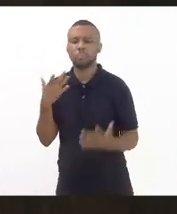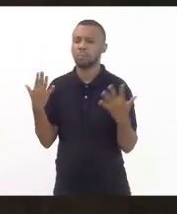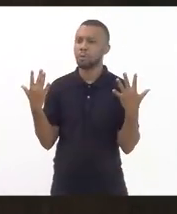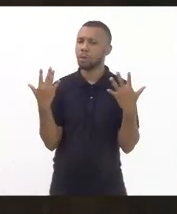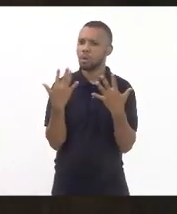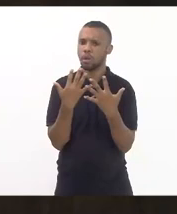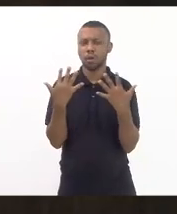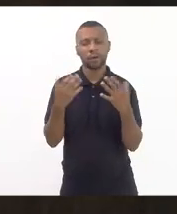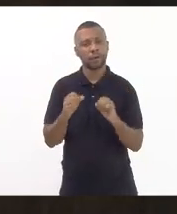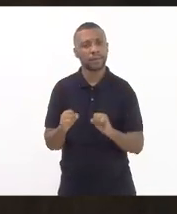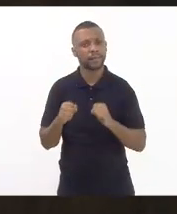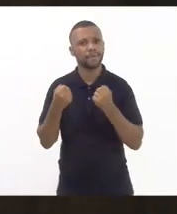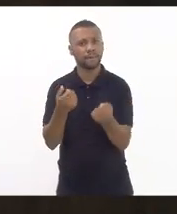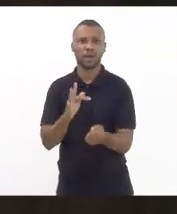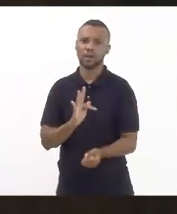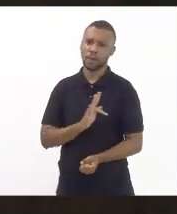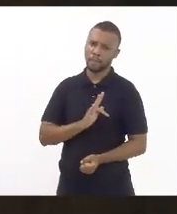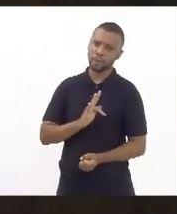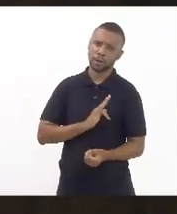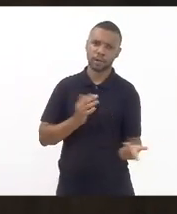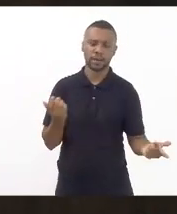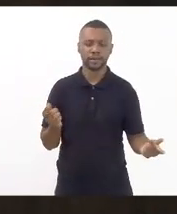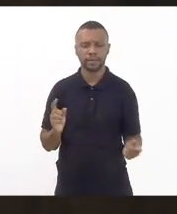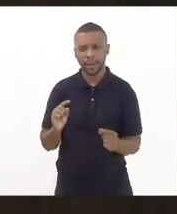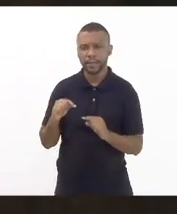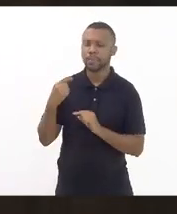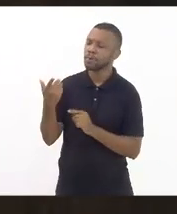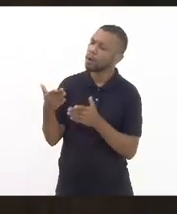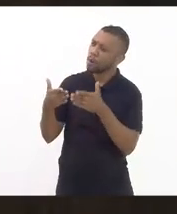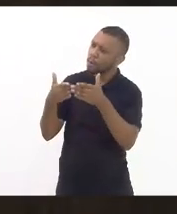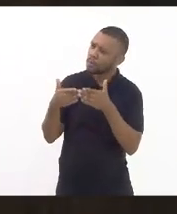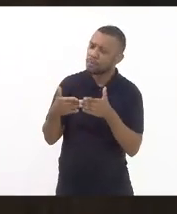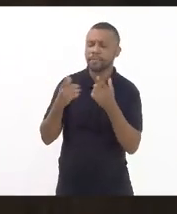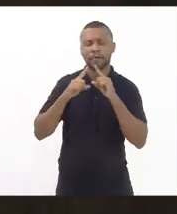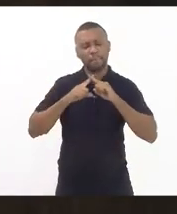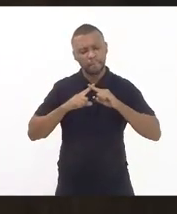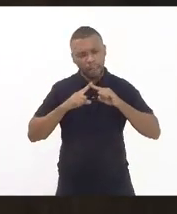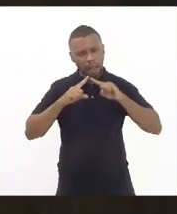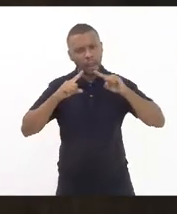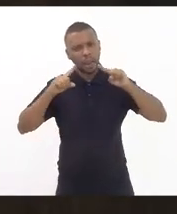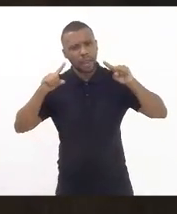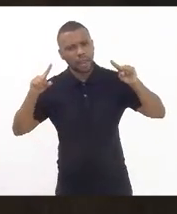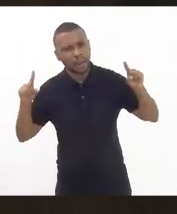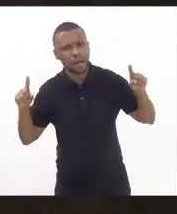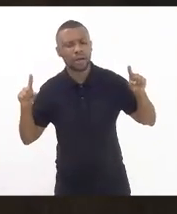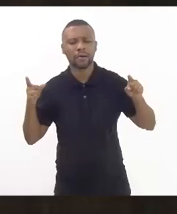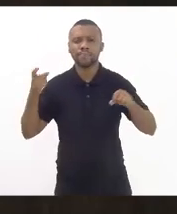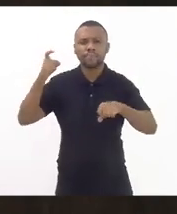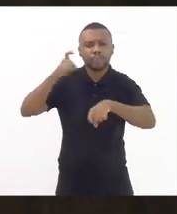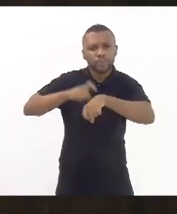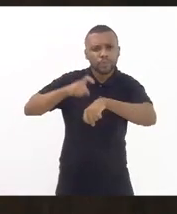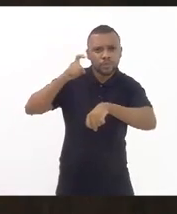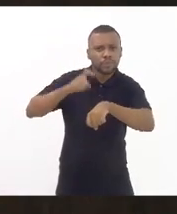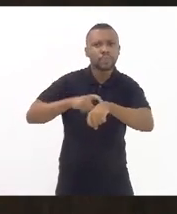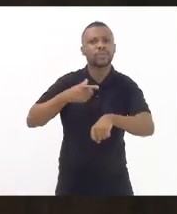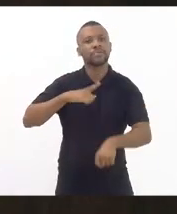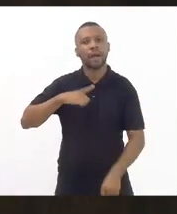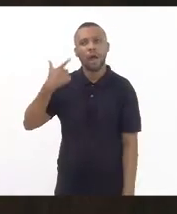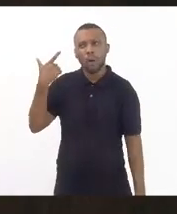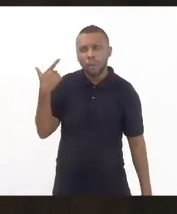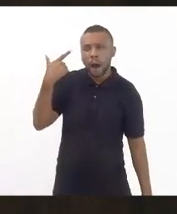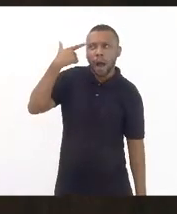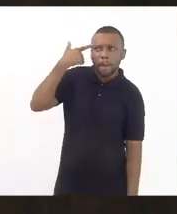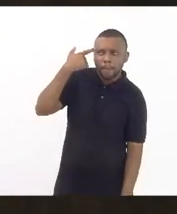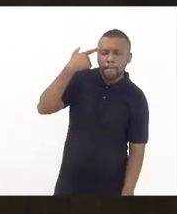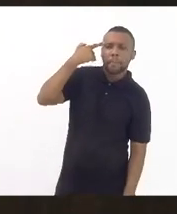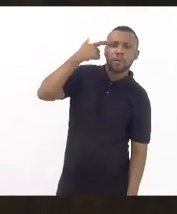da polícia, ou não venham depois, por favor, reclamar quando tiver uma arma apontada